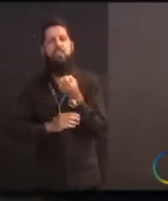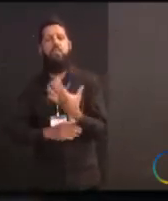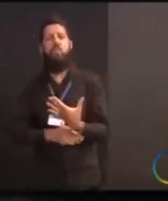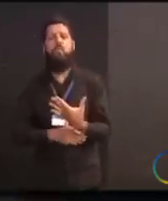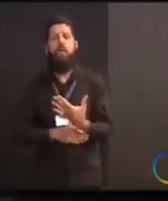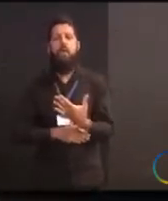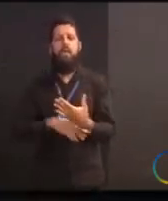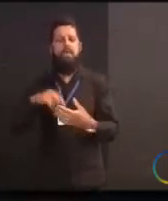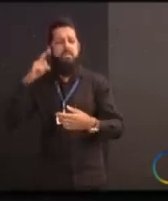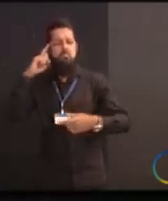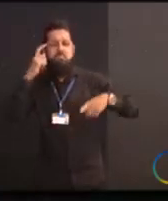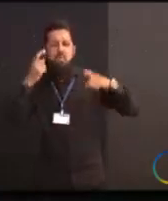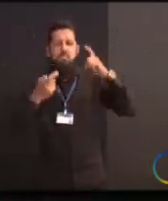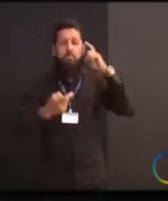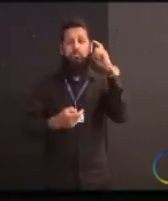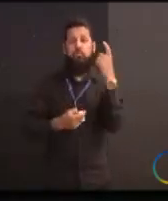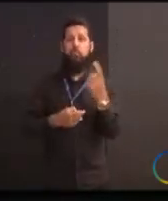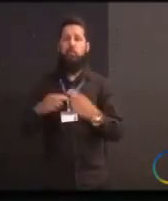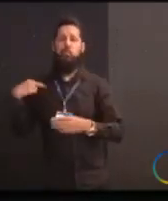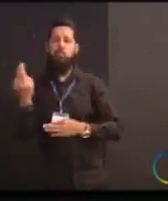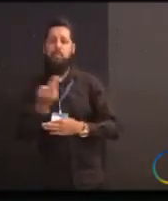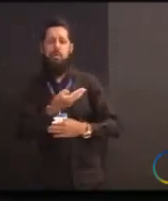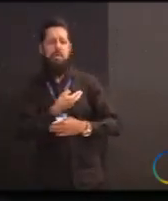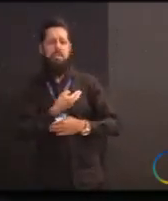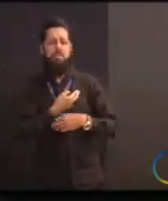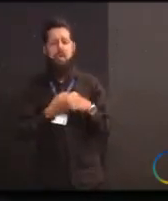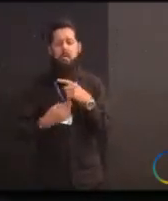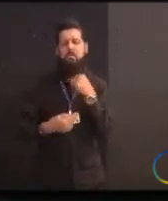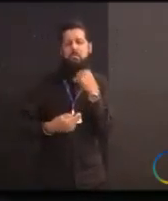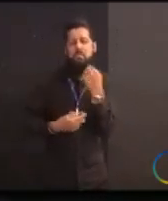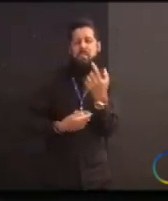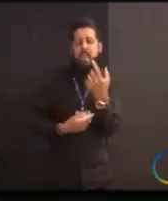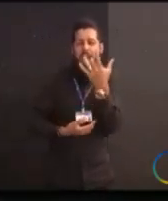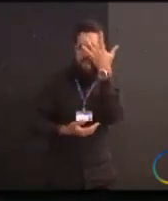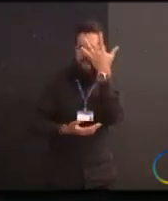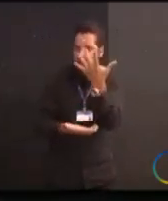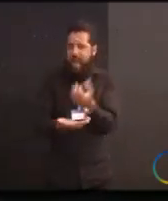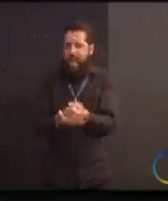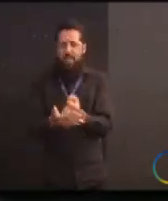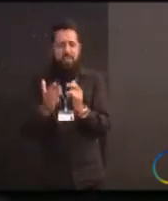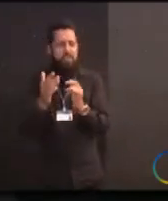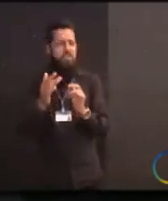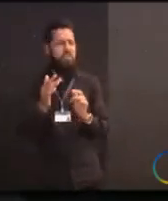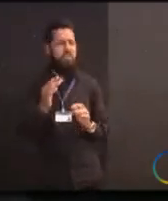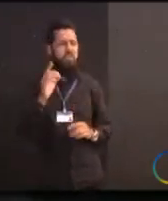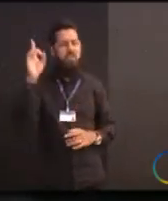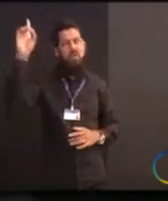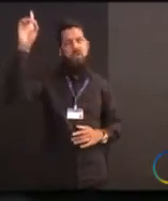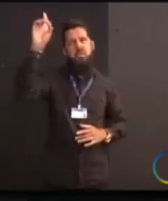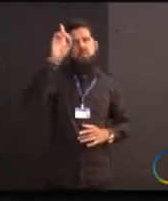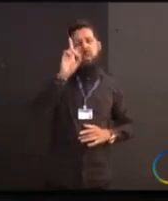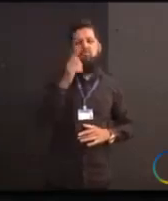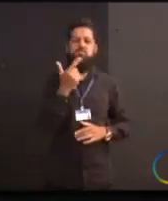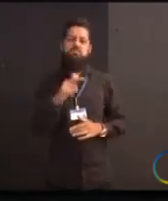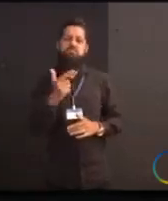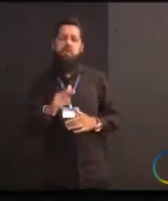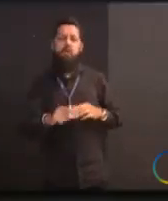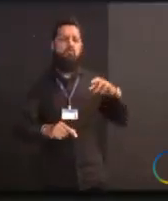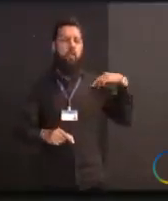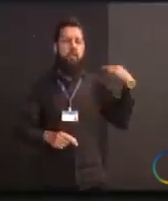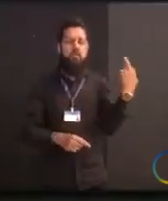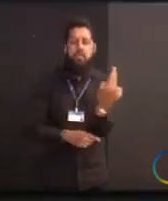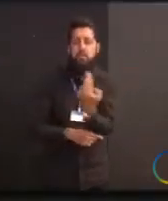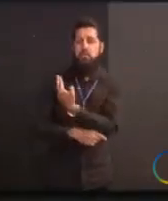com a crença de ninguém. Pois acredite, Deus não tem religião também. Deus é o próprio